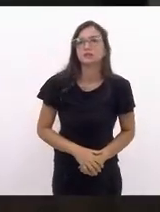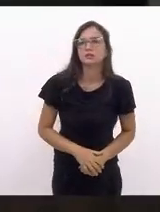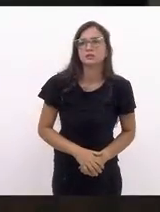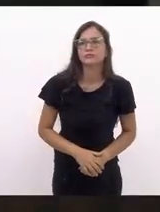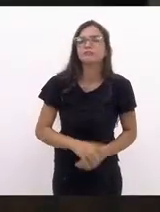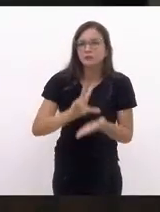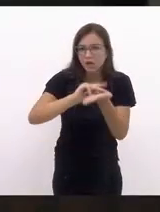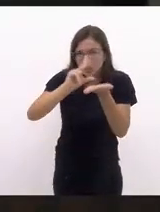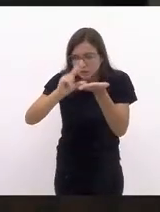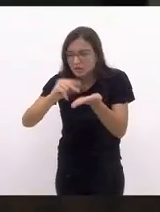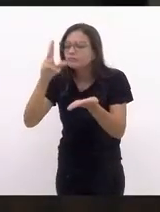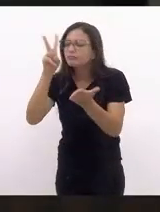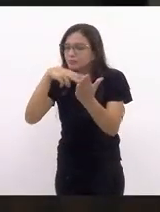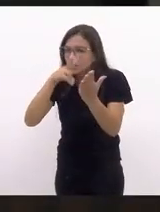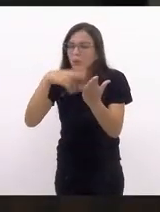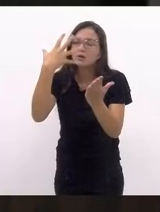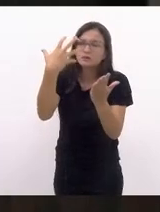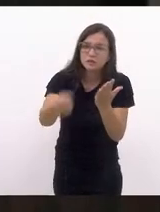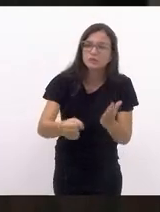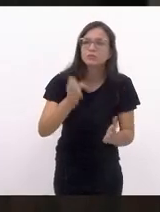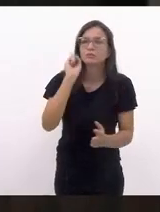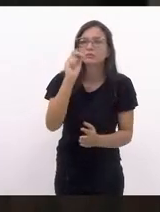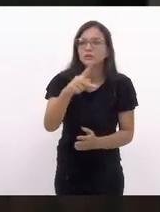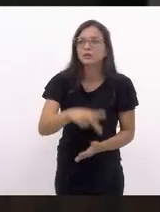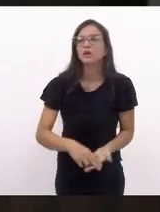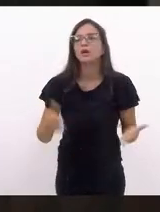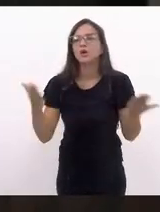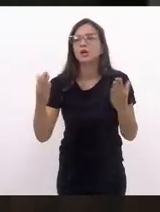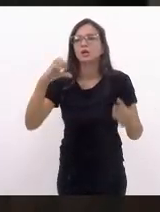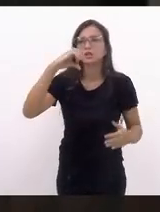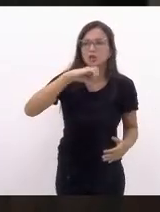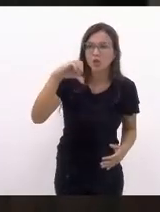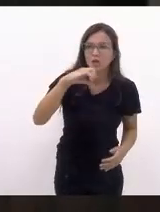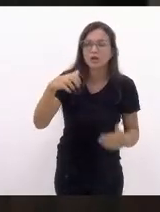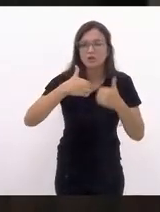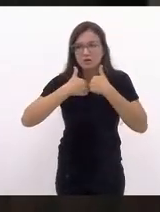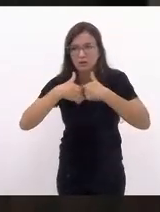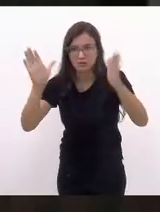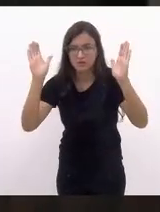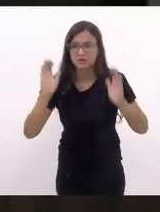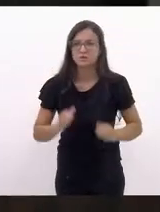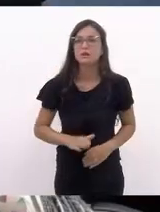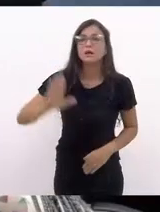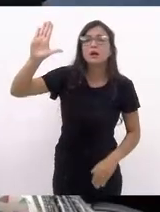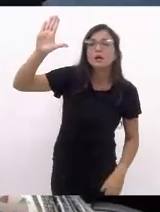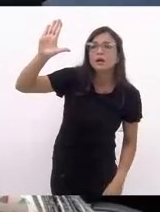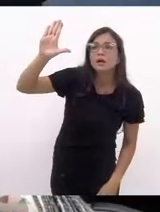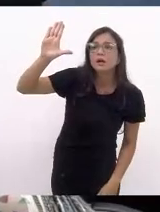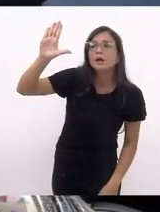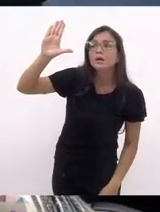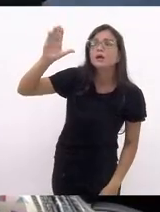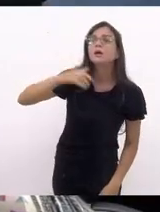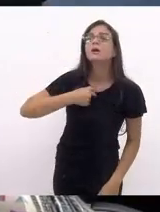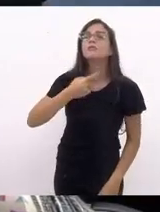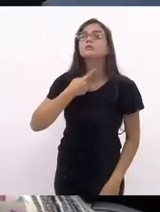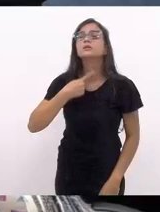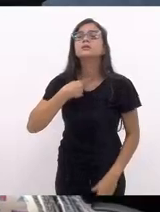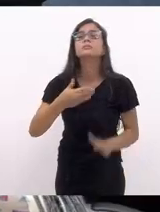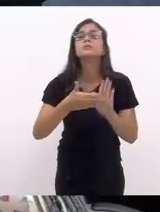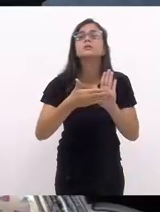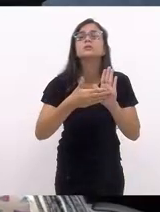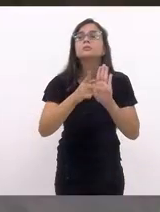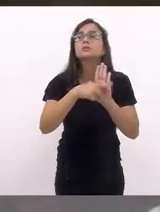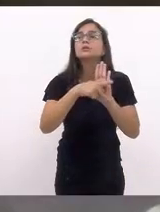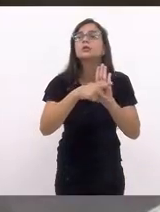alta possa se a 9ª sessão extraordinária do dia questão de ordem Presidente Será que você poderia botar aquele meu projeto